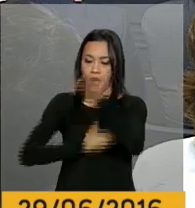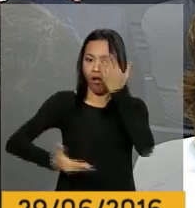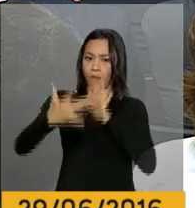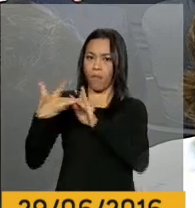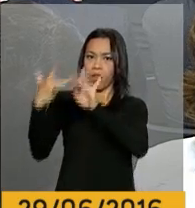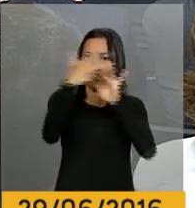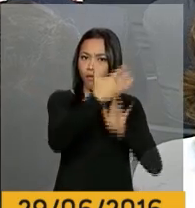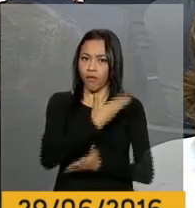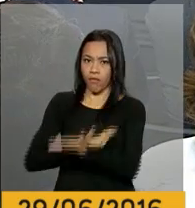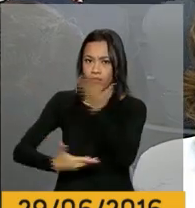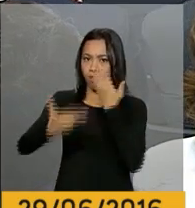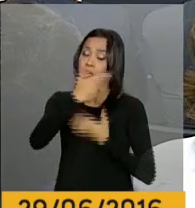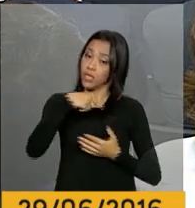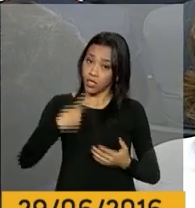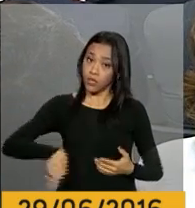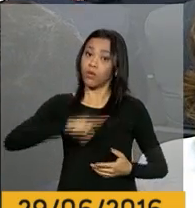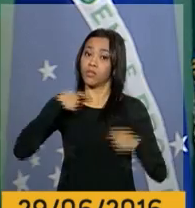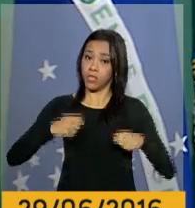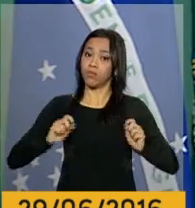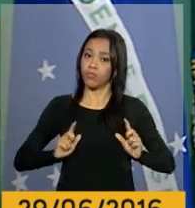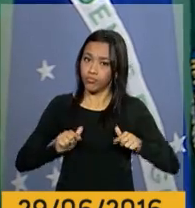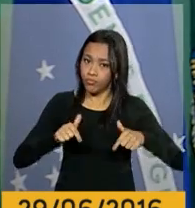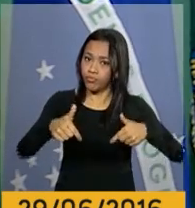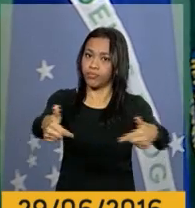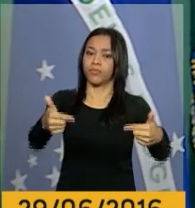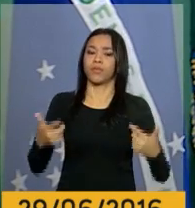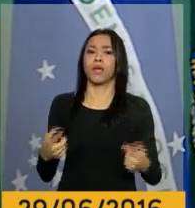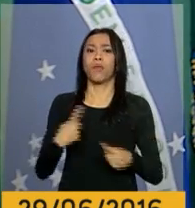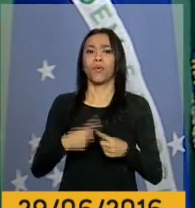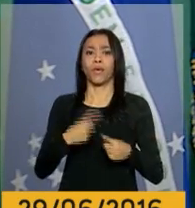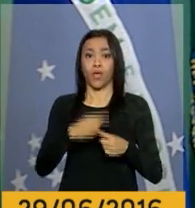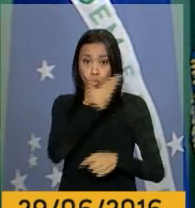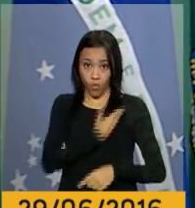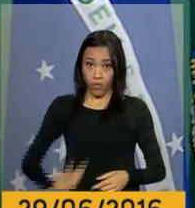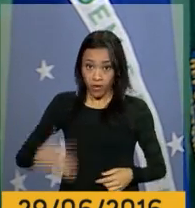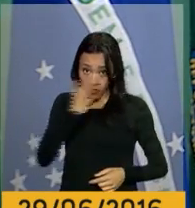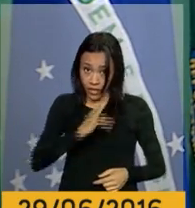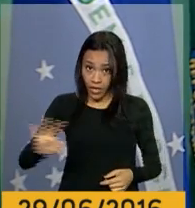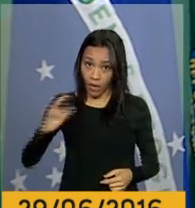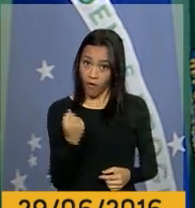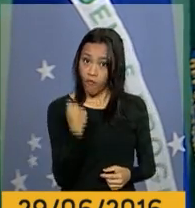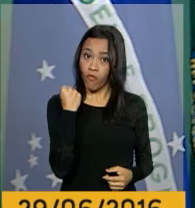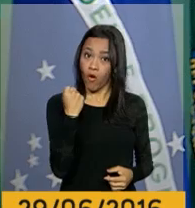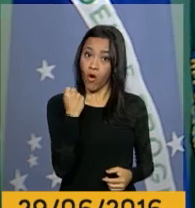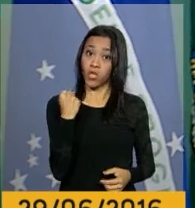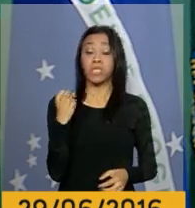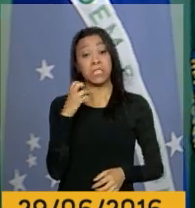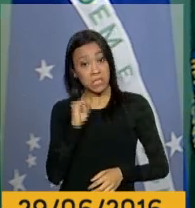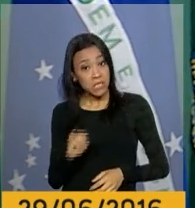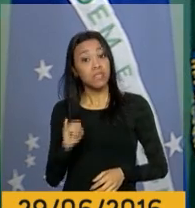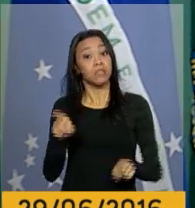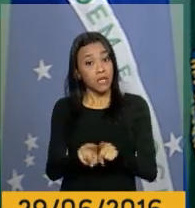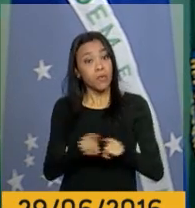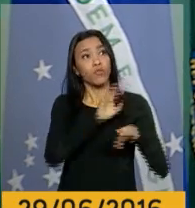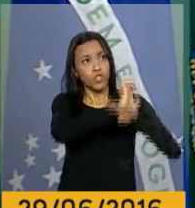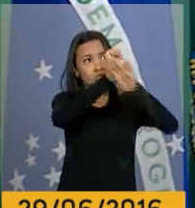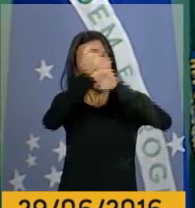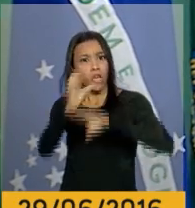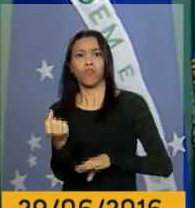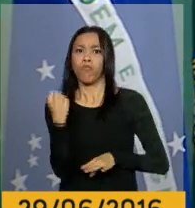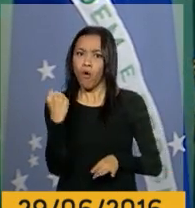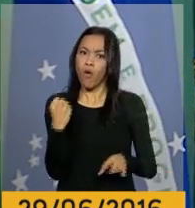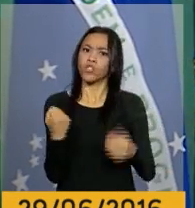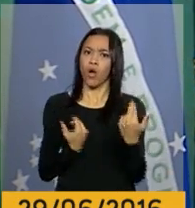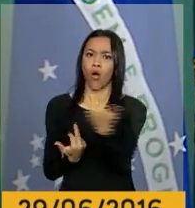é uma concepção também que nós devemos levar adiante, porque a União só é forte se os estados e os municípios forem fortes. E por isso que